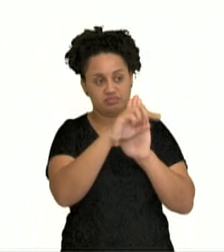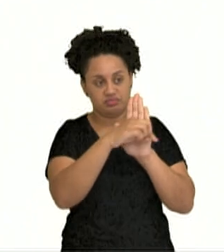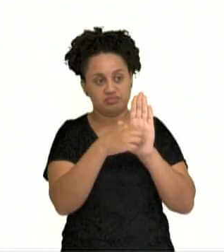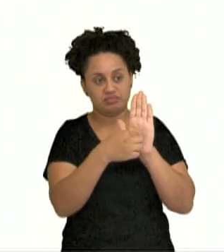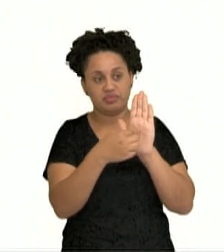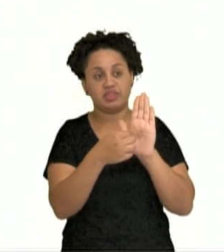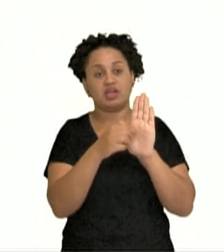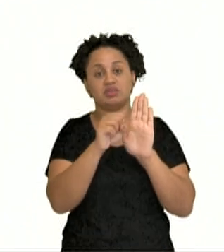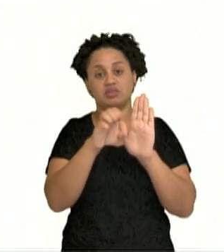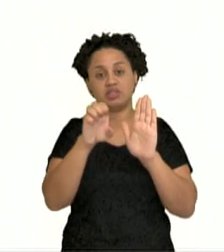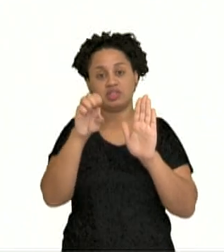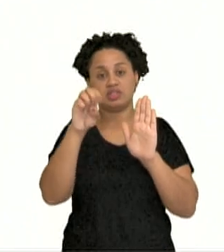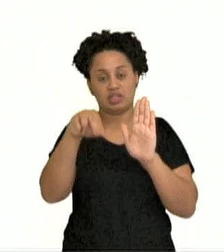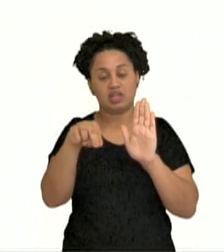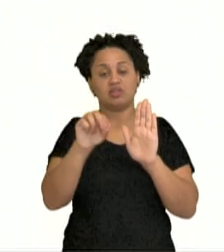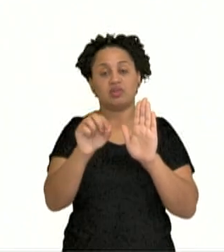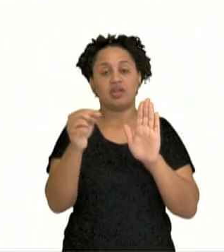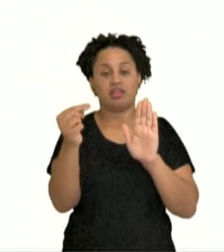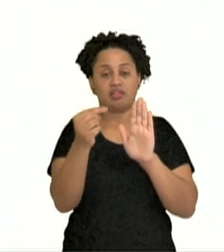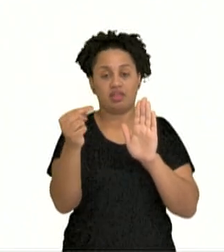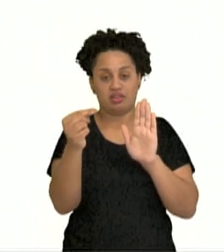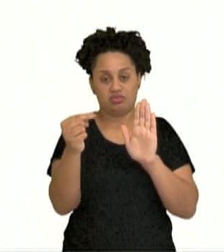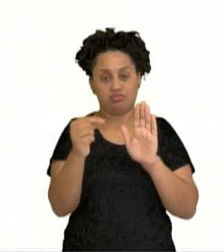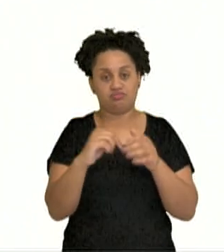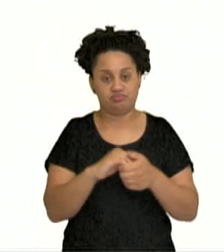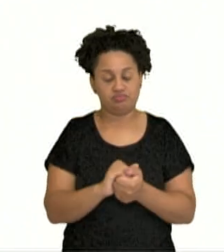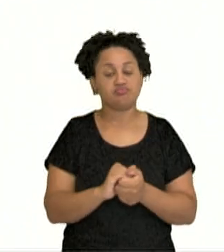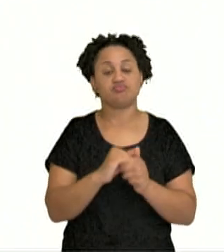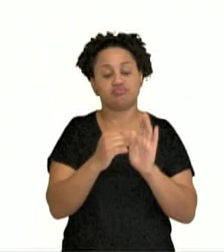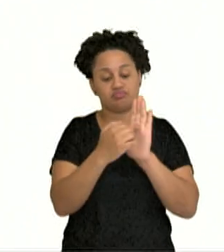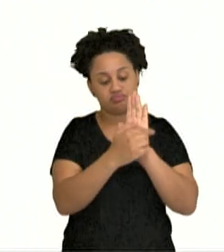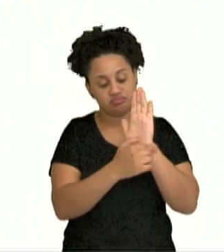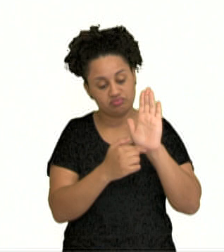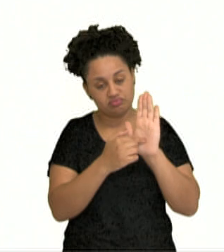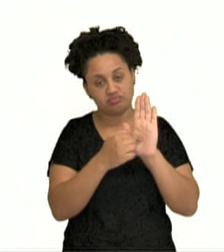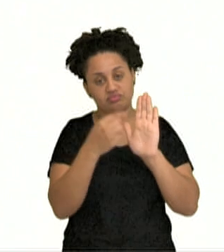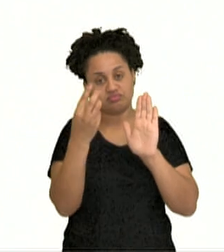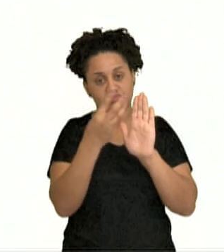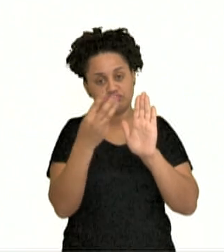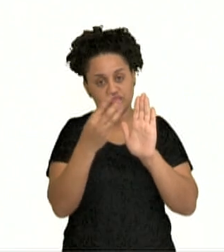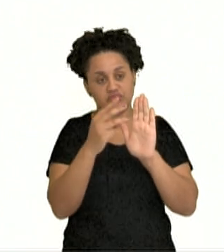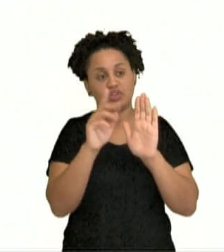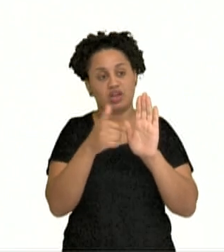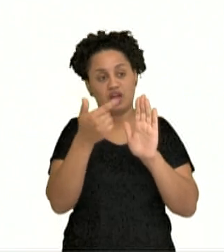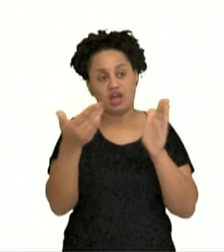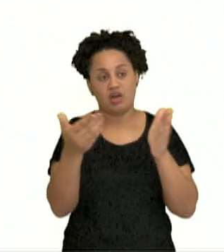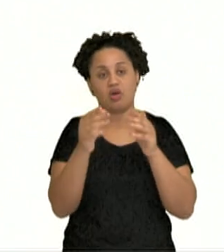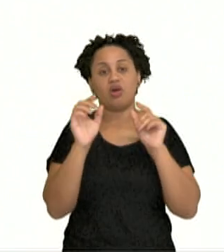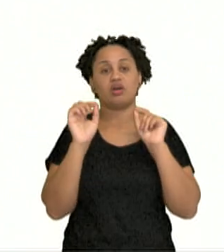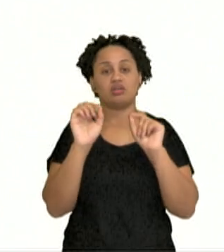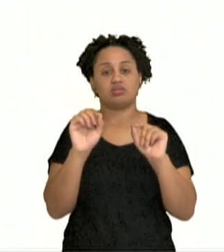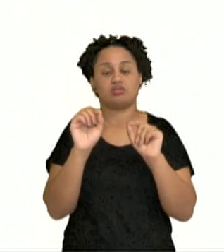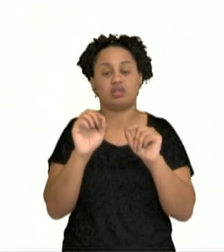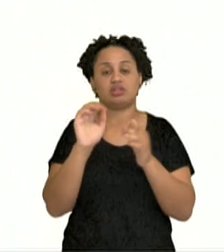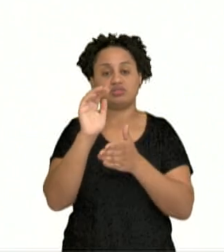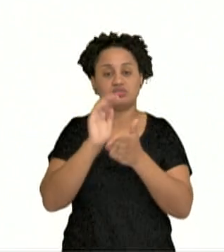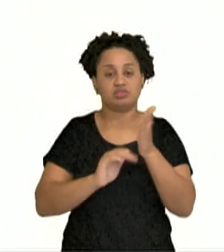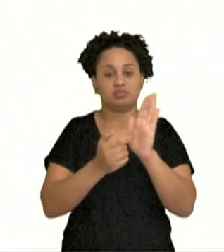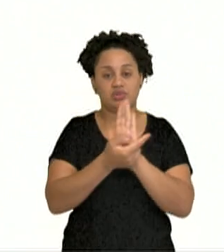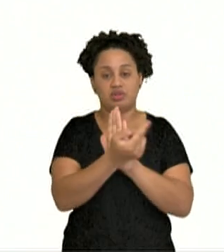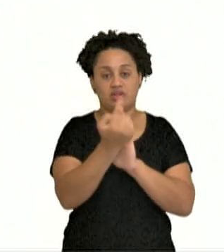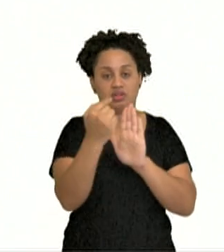o seno é negativo. Está no terceiro quadrante, próximo passo sempre, agora, redução ao